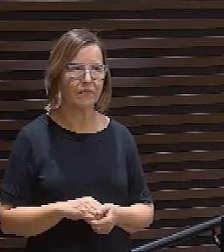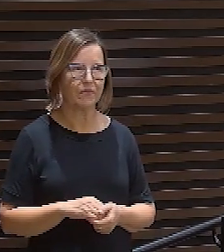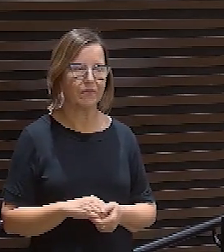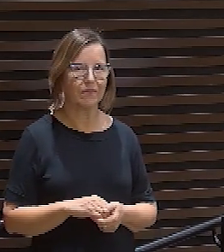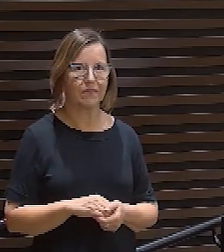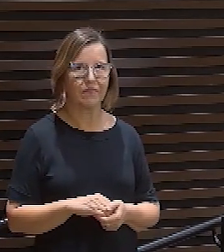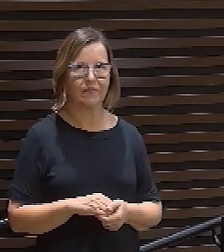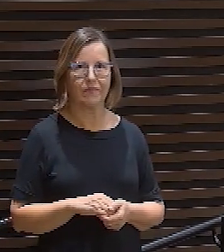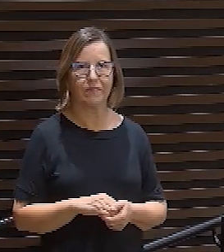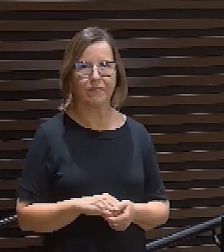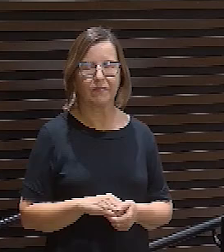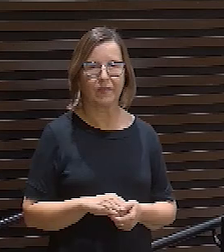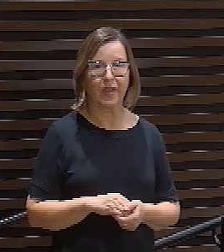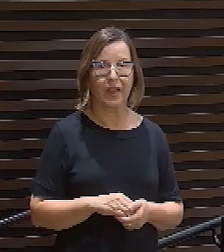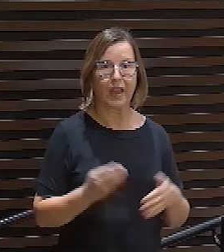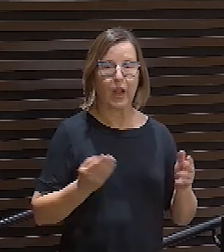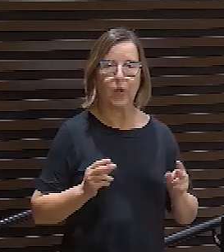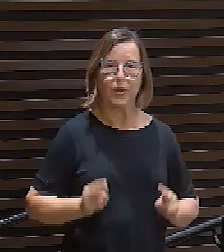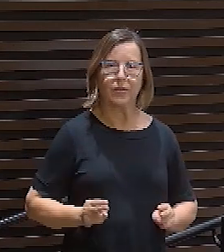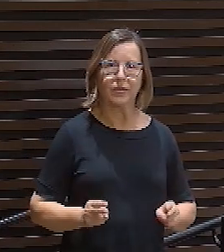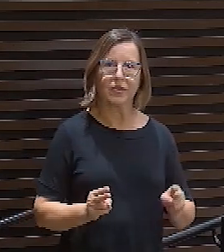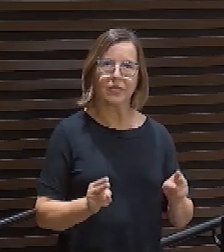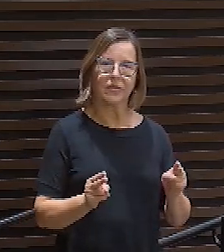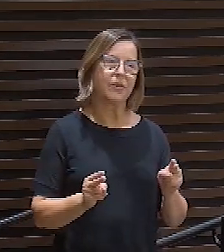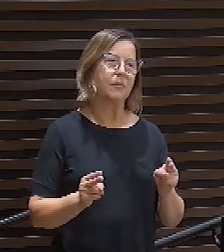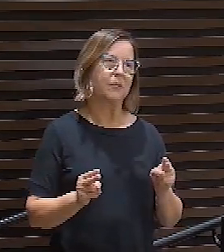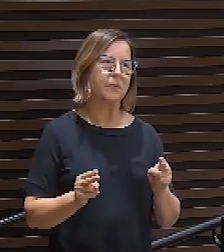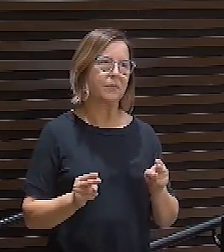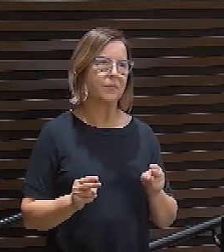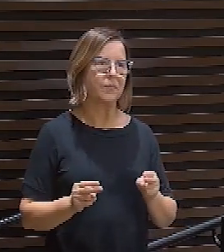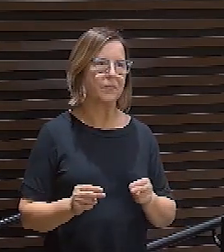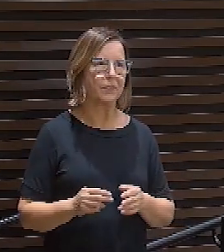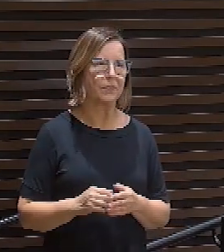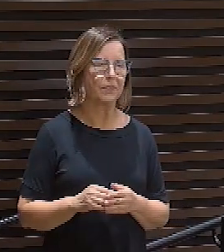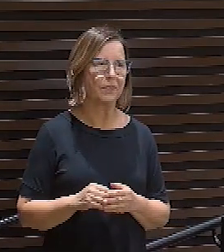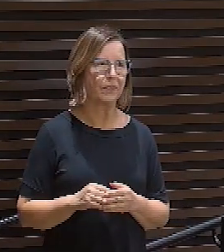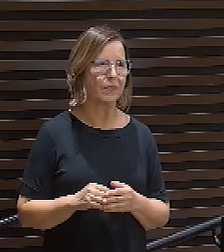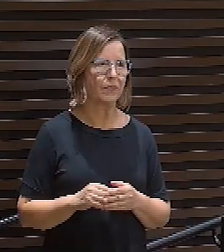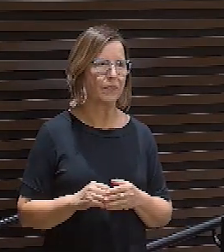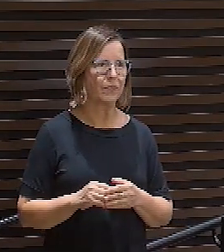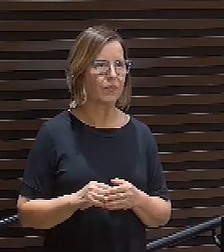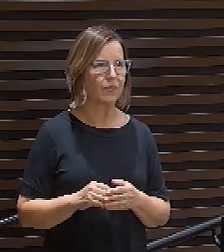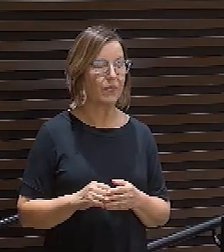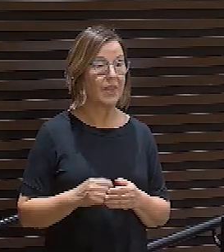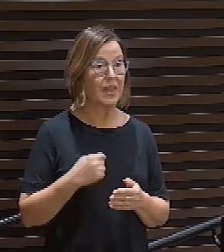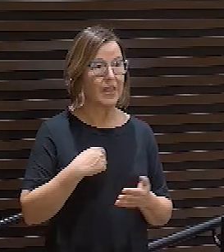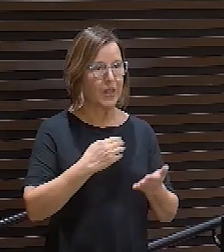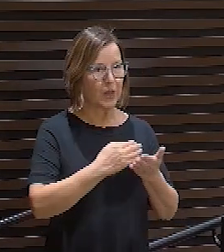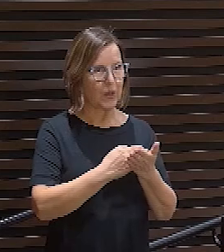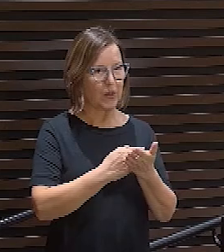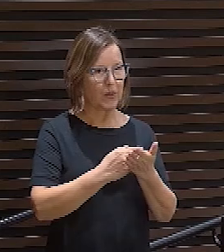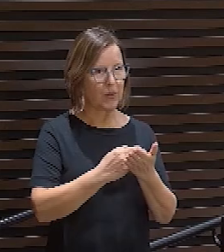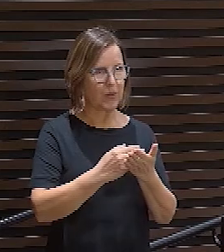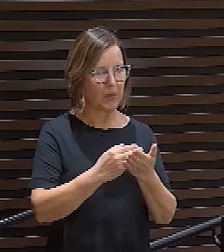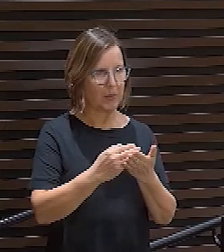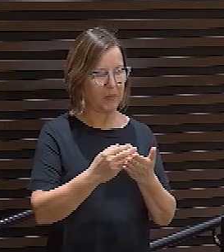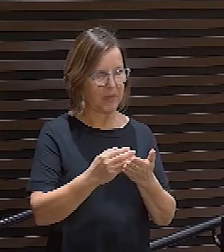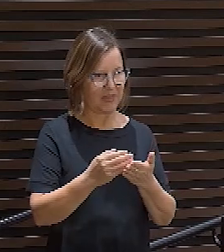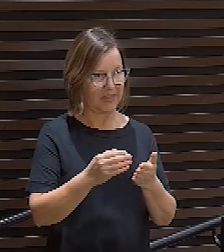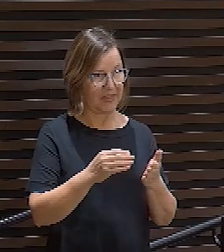engano. Nós continuarmos agora clamando ao Senhor que nos ilumine. E eu comecei da outra vez fazendo uma